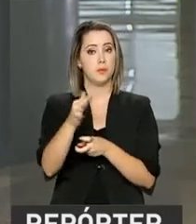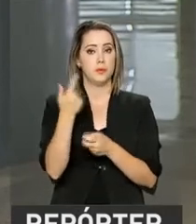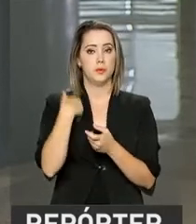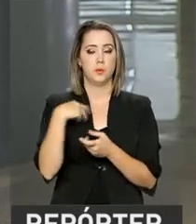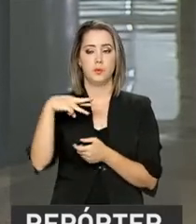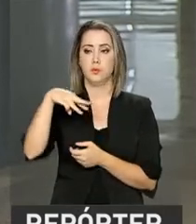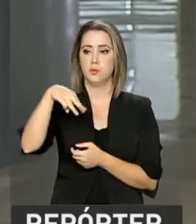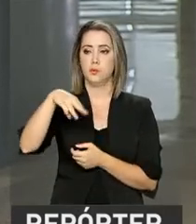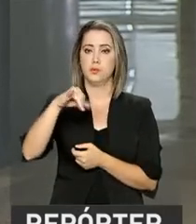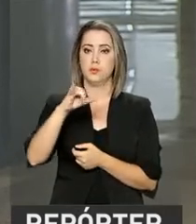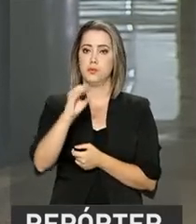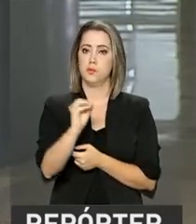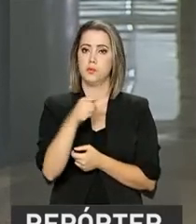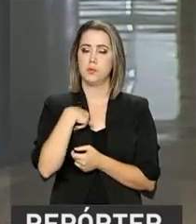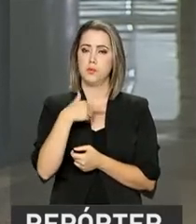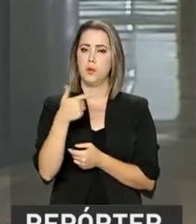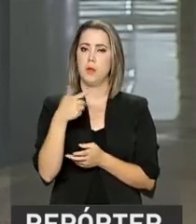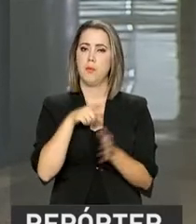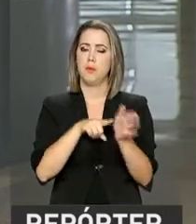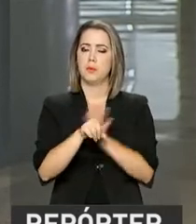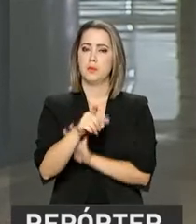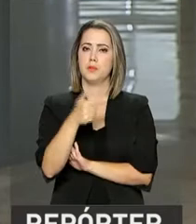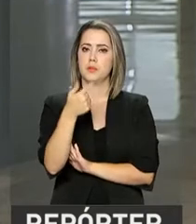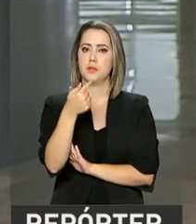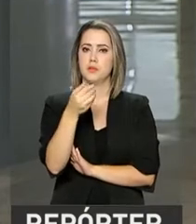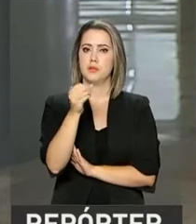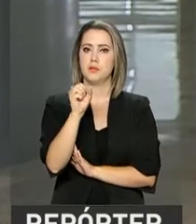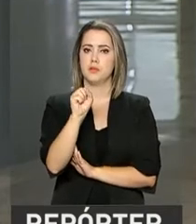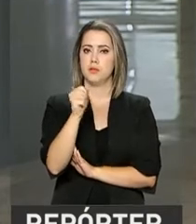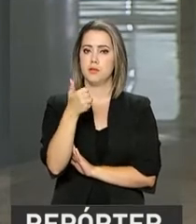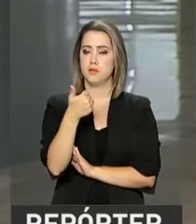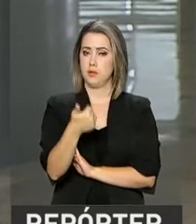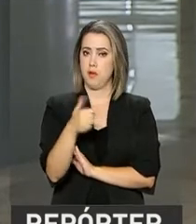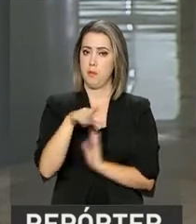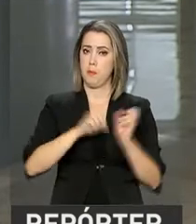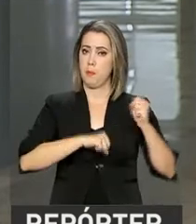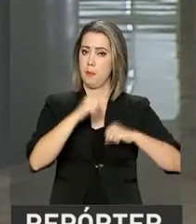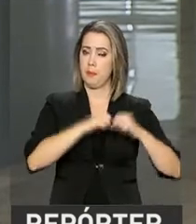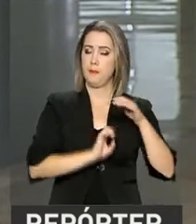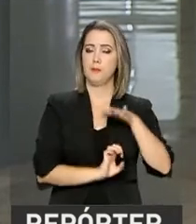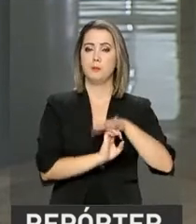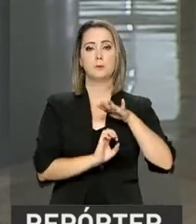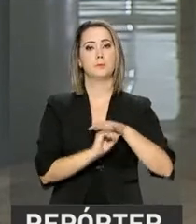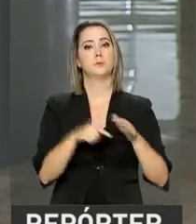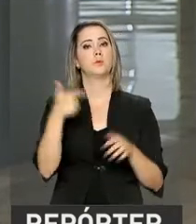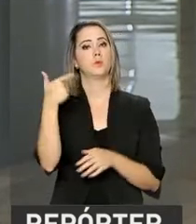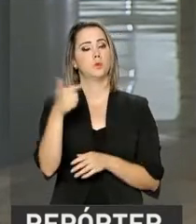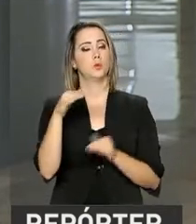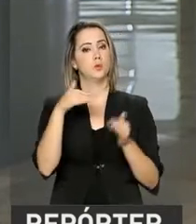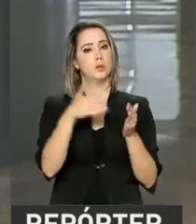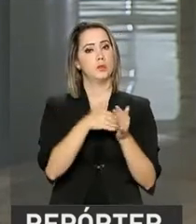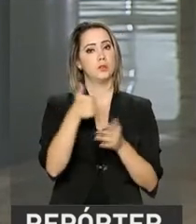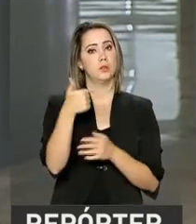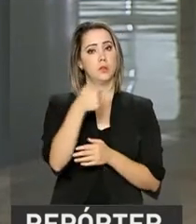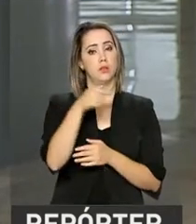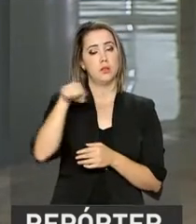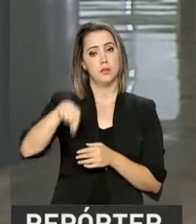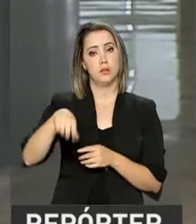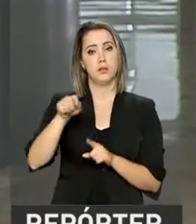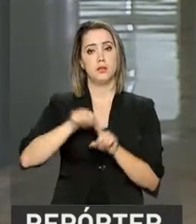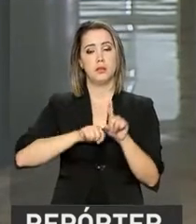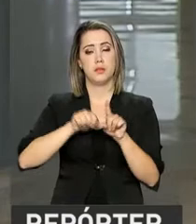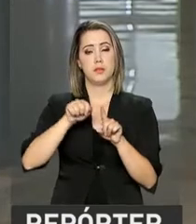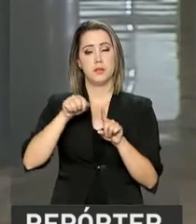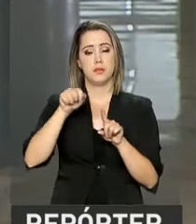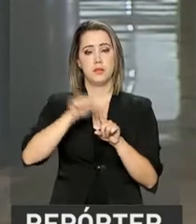foram consultadas 781 empresas entre os dias 2 e 17 deste mês o resultado final